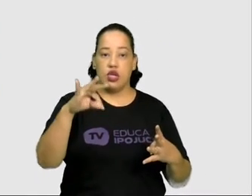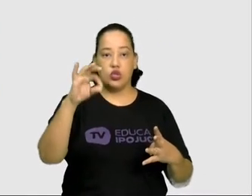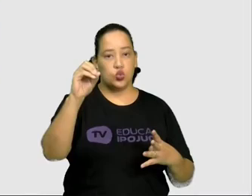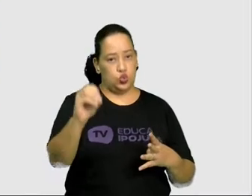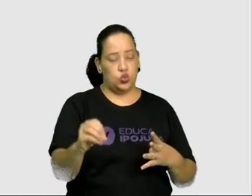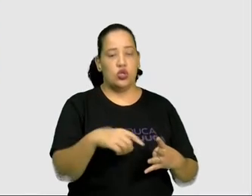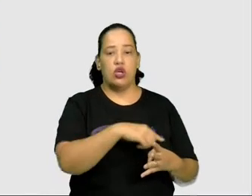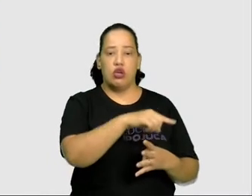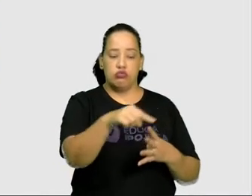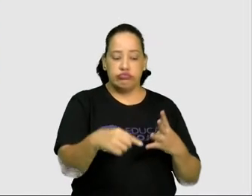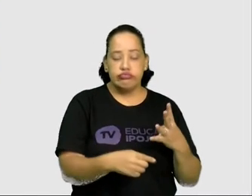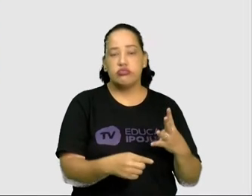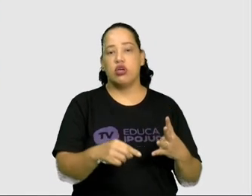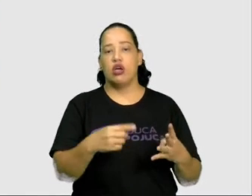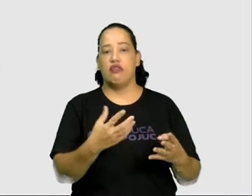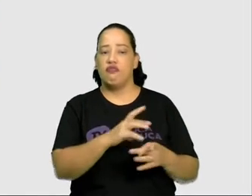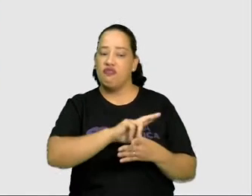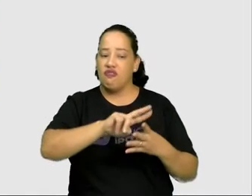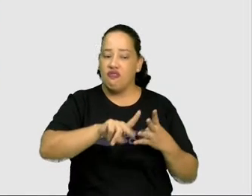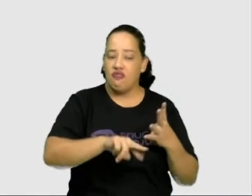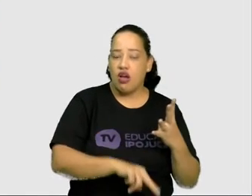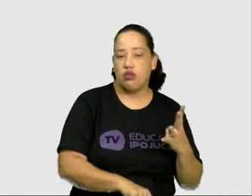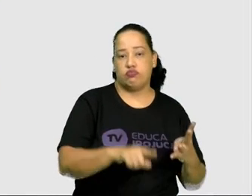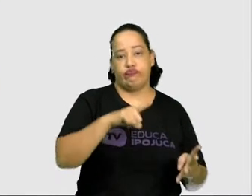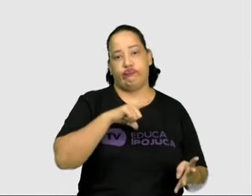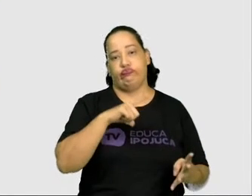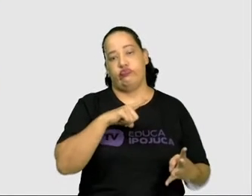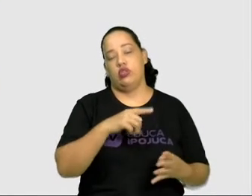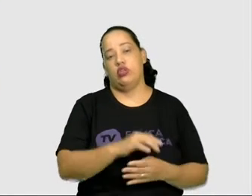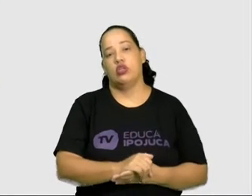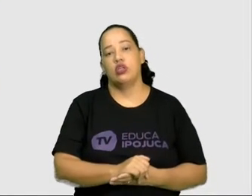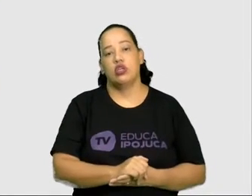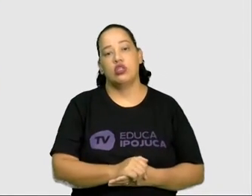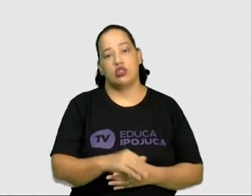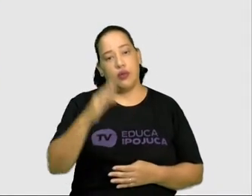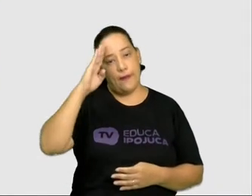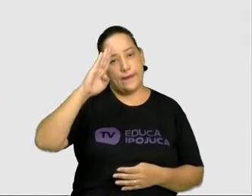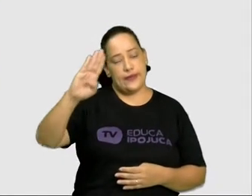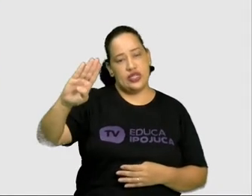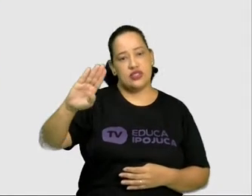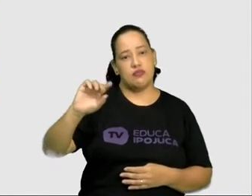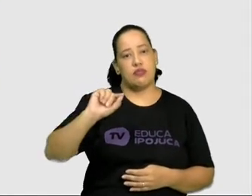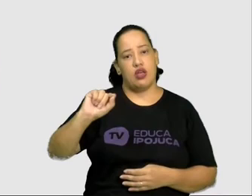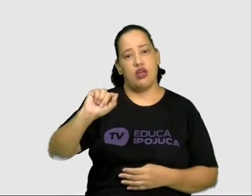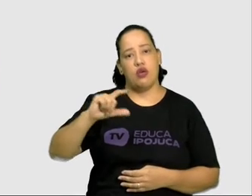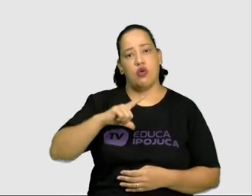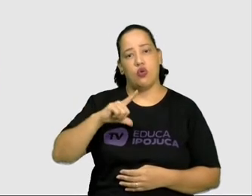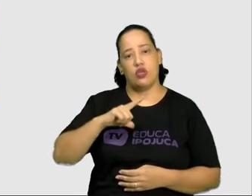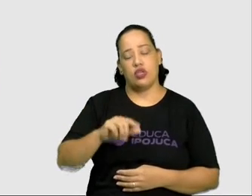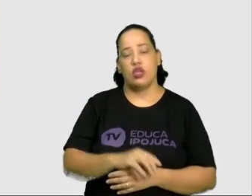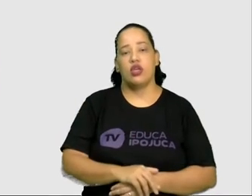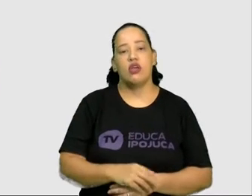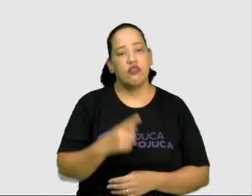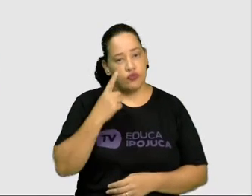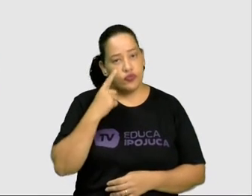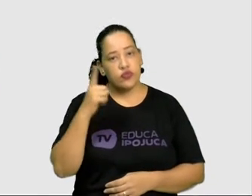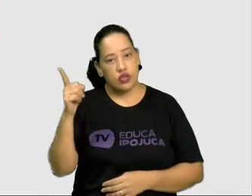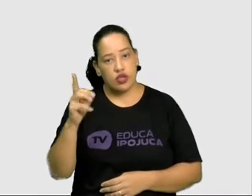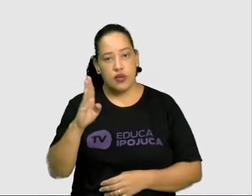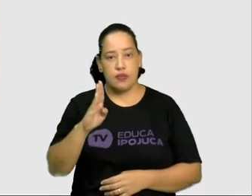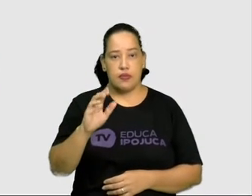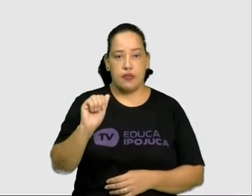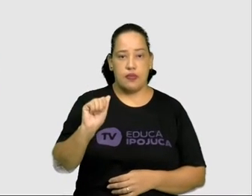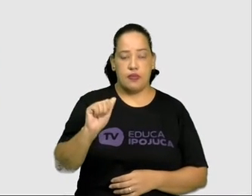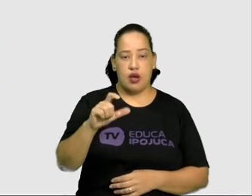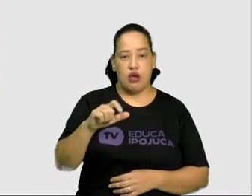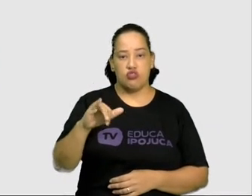e os incontáveis outros tipos. E aqui eu trago uma imagem principal da extração da pedra da bauxita para vocês, que